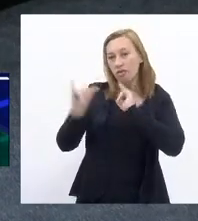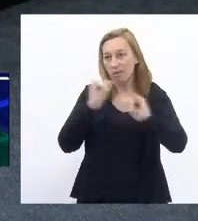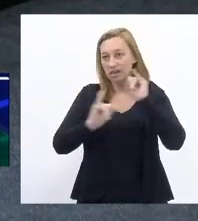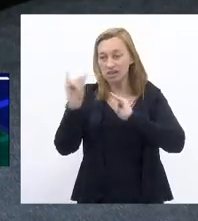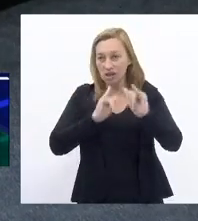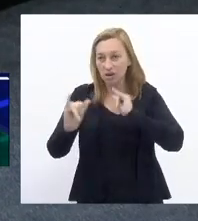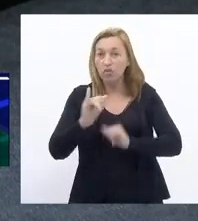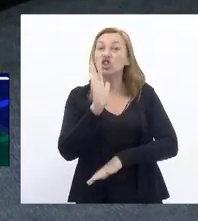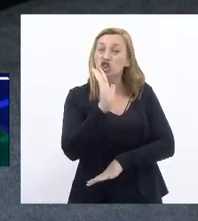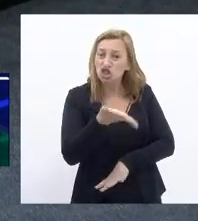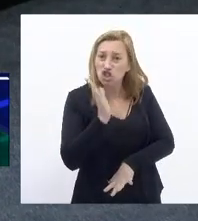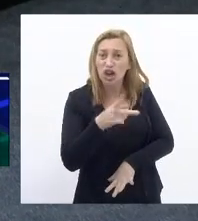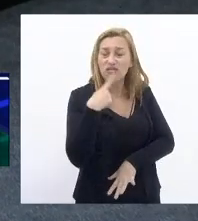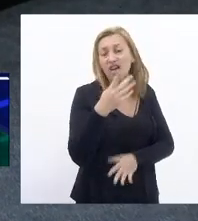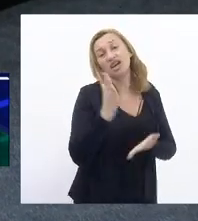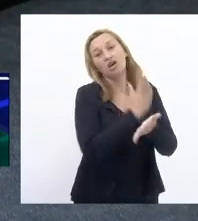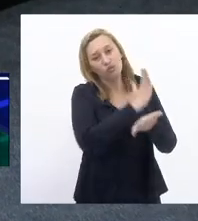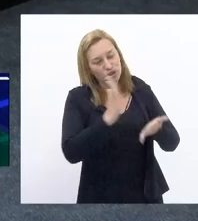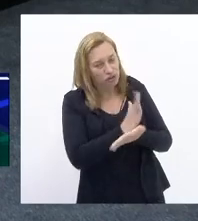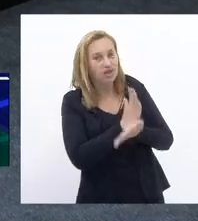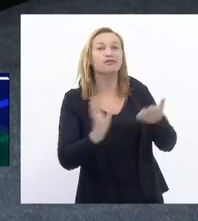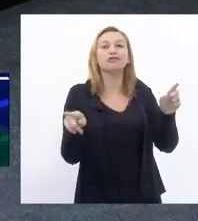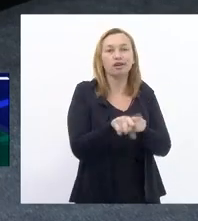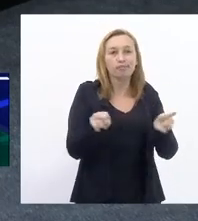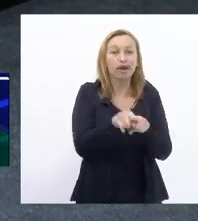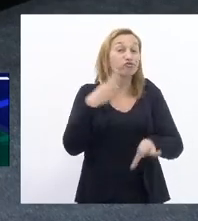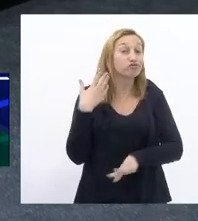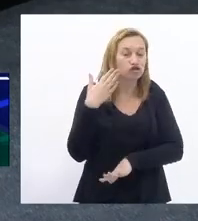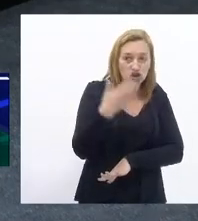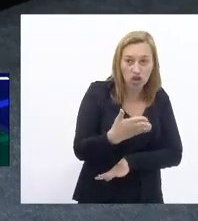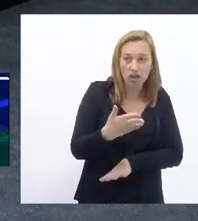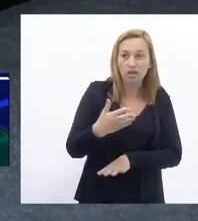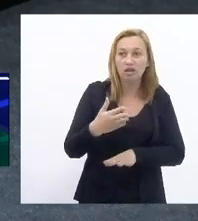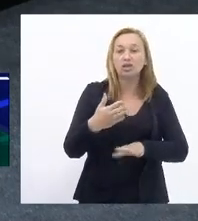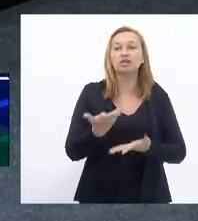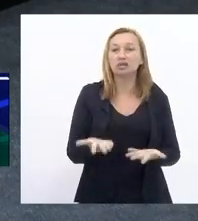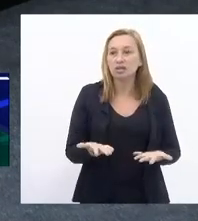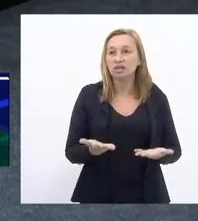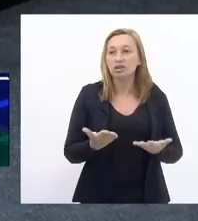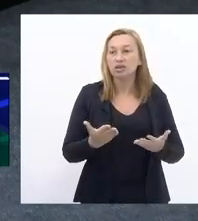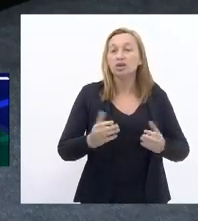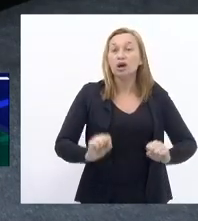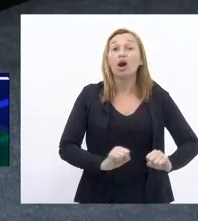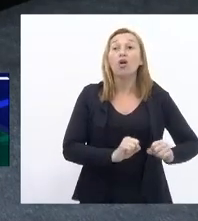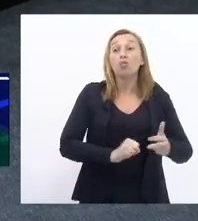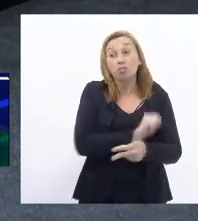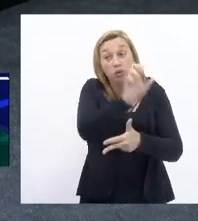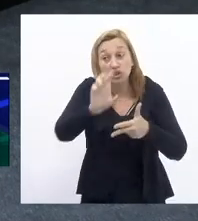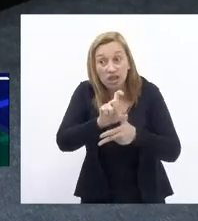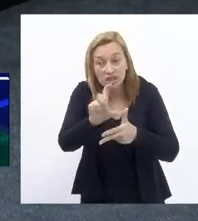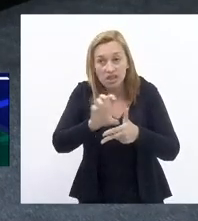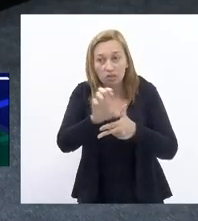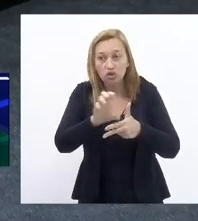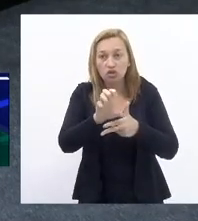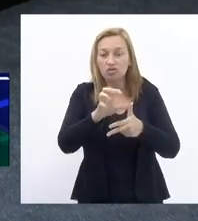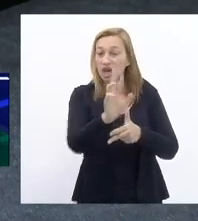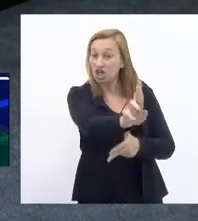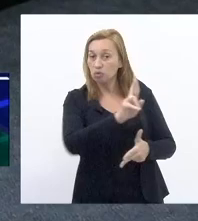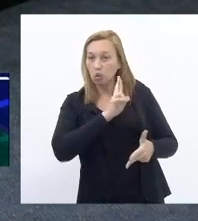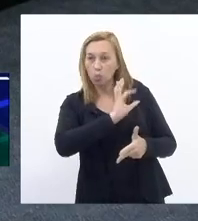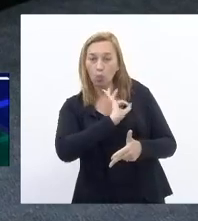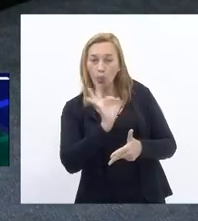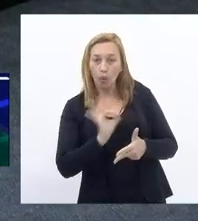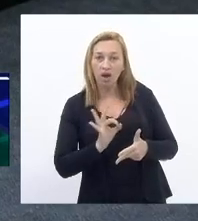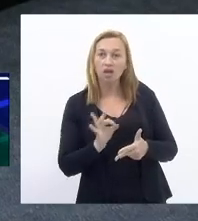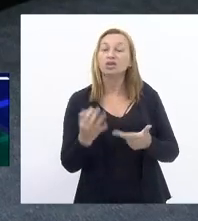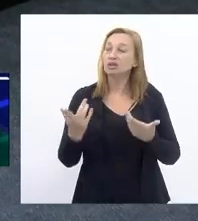que eu já questionei algumas vezes também, diretamente às autoridades do Poder Executivo, e não obtive resposta. Então